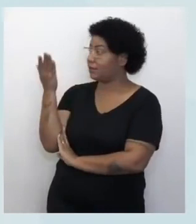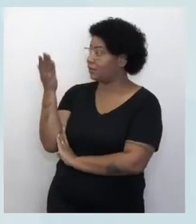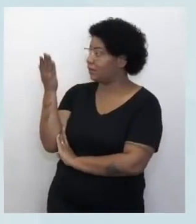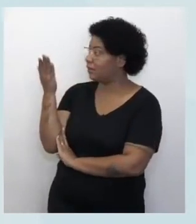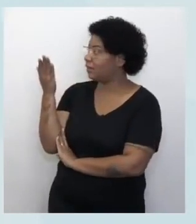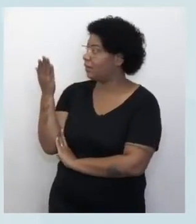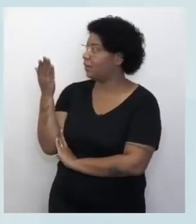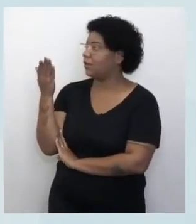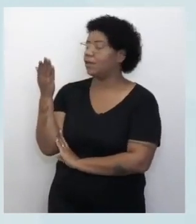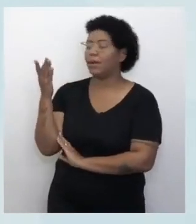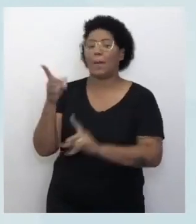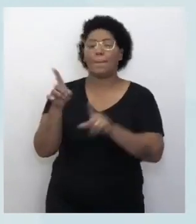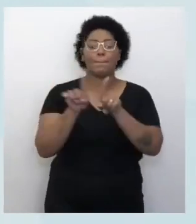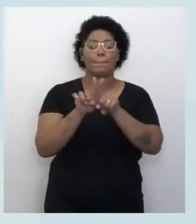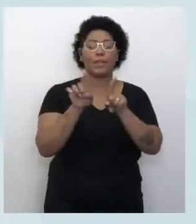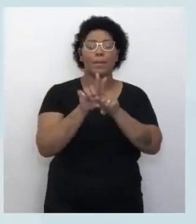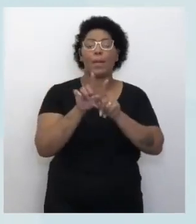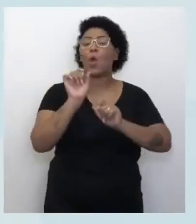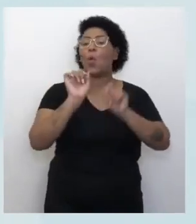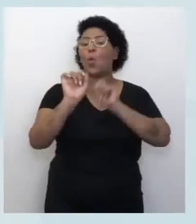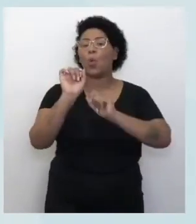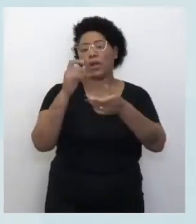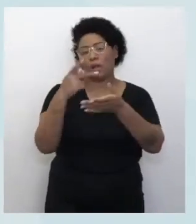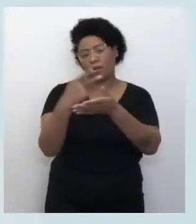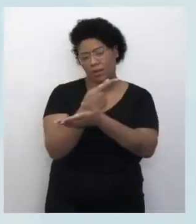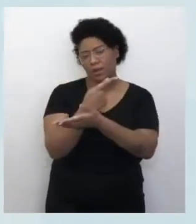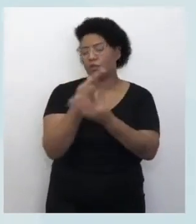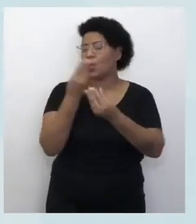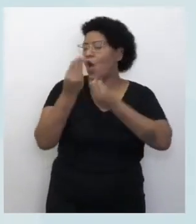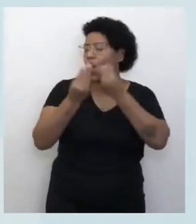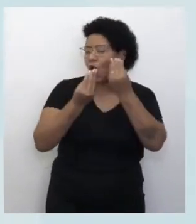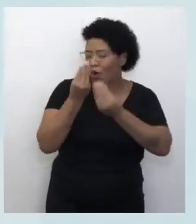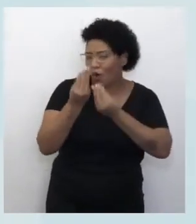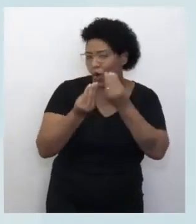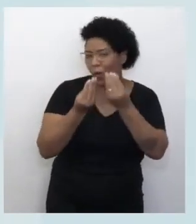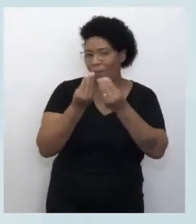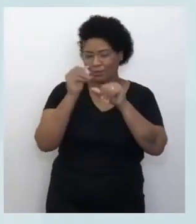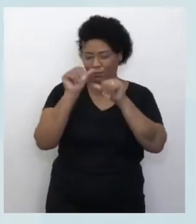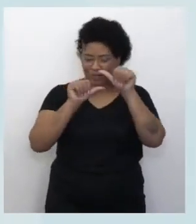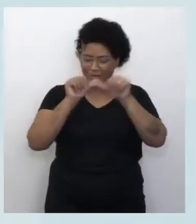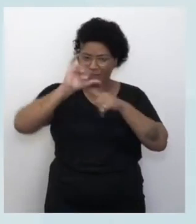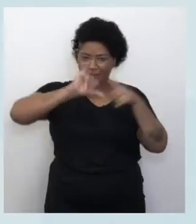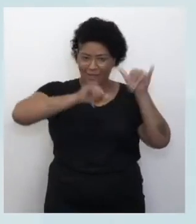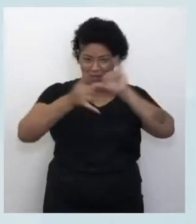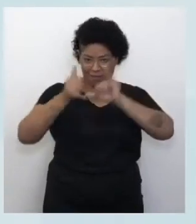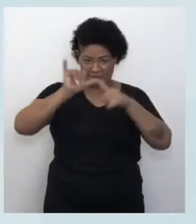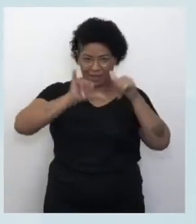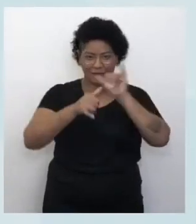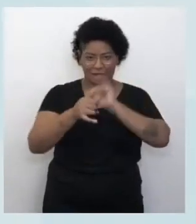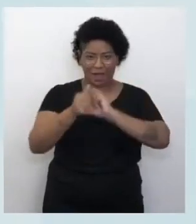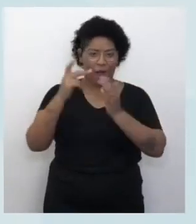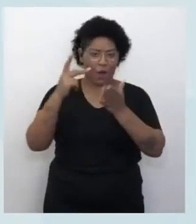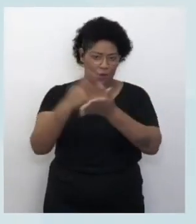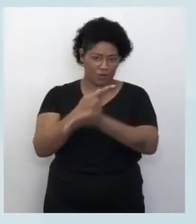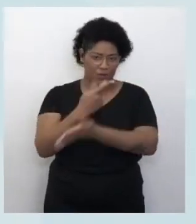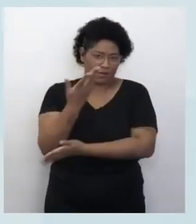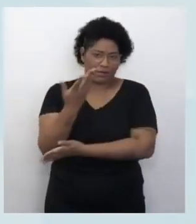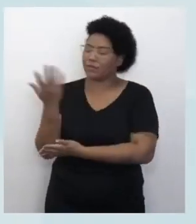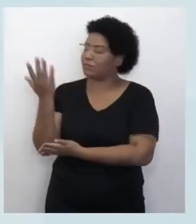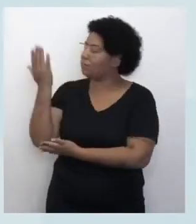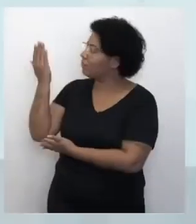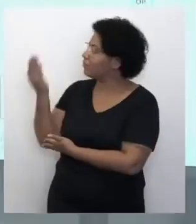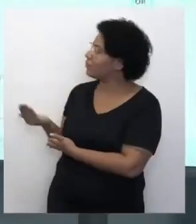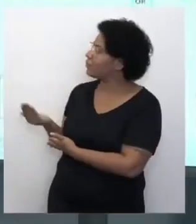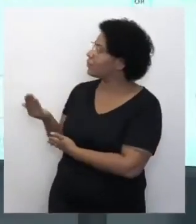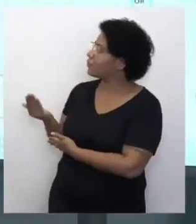esqueminha de uma reação química, como ocorre uma reação química. Portanto, as reações químicas,